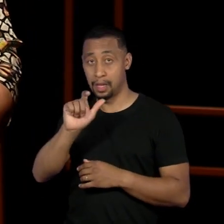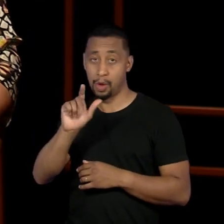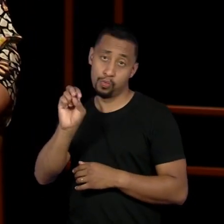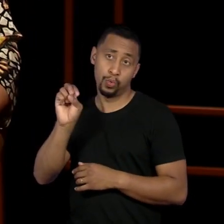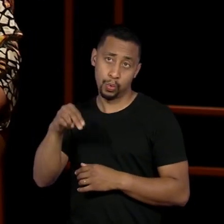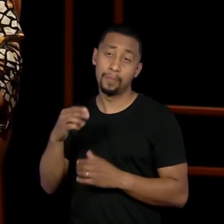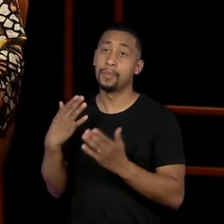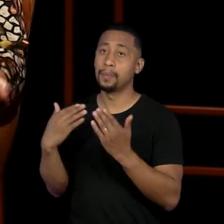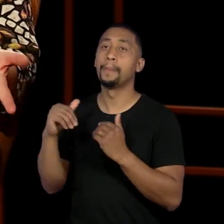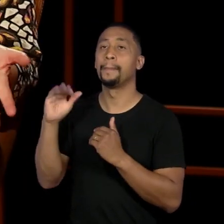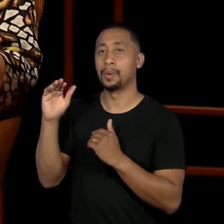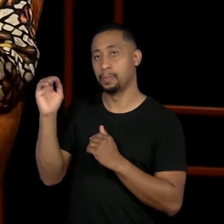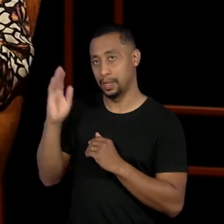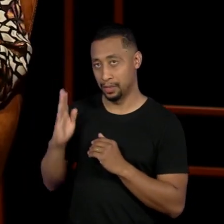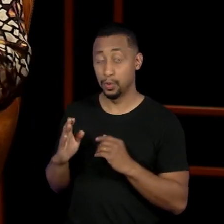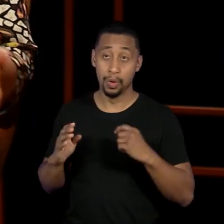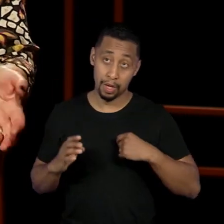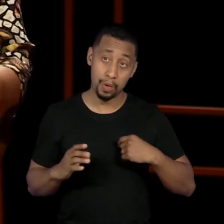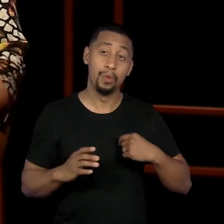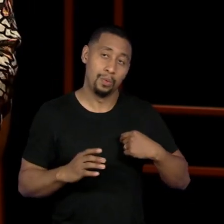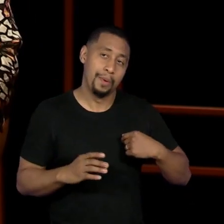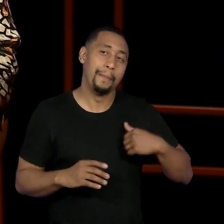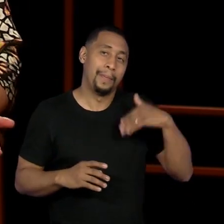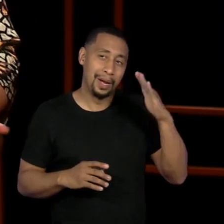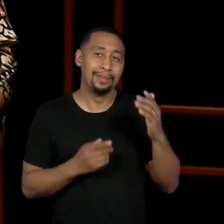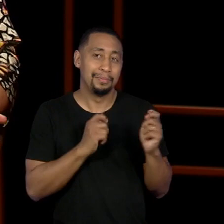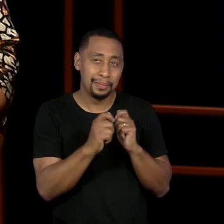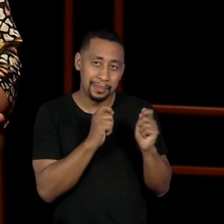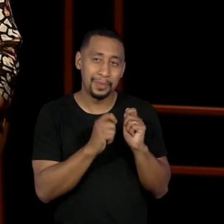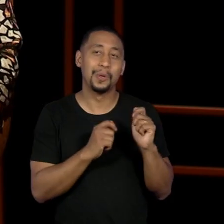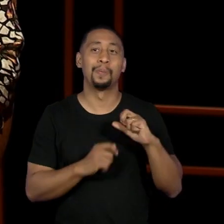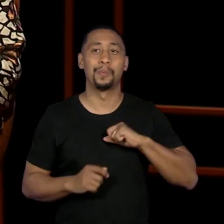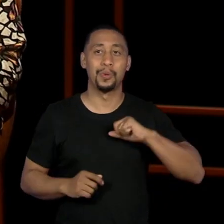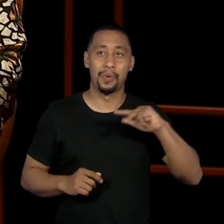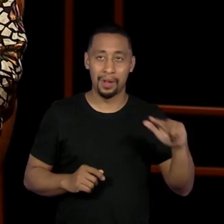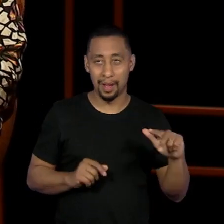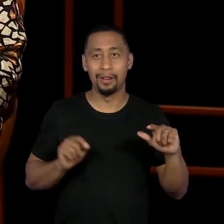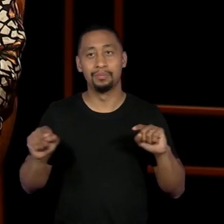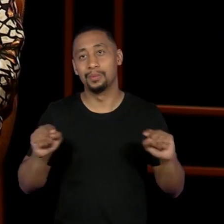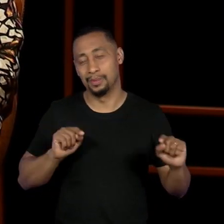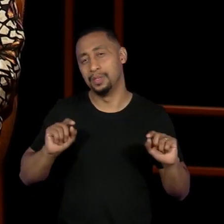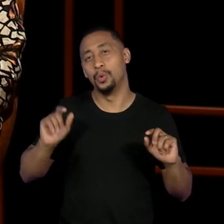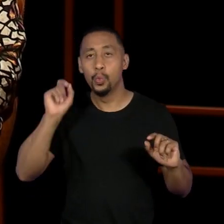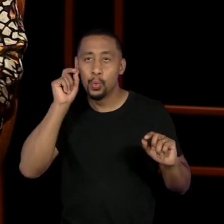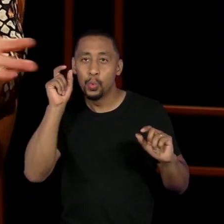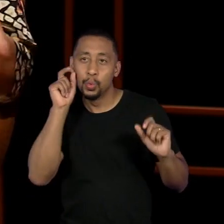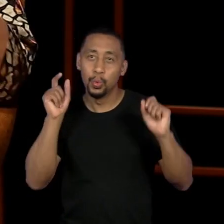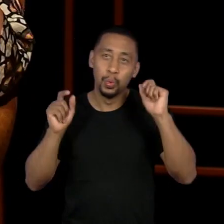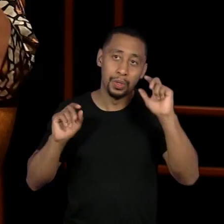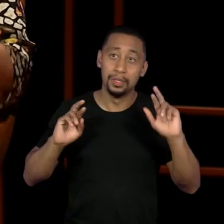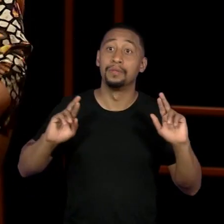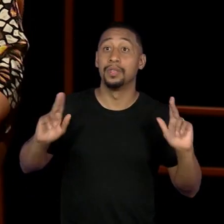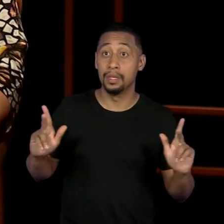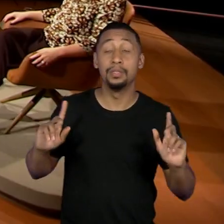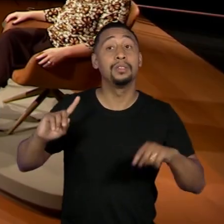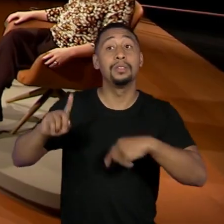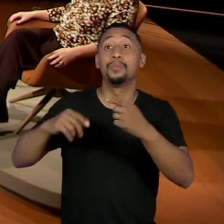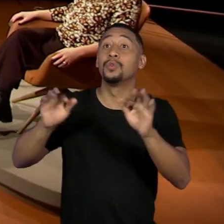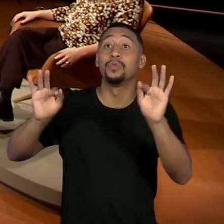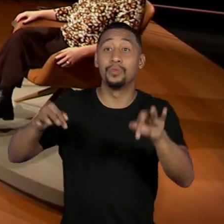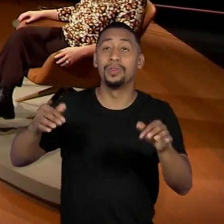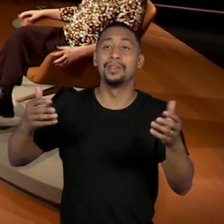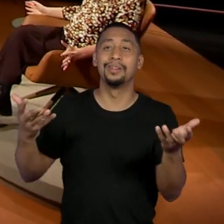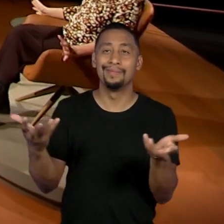brasileiros, eu entrevistava mais os portugueses, porque sabíamos mais da vida, das coisas e tal. E no final terminávamos a brindar com